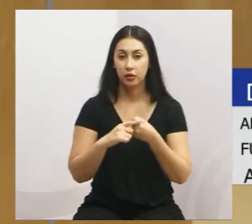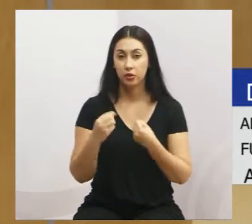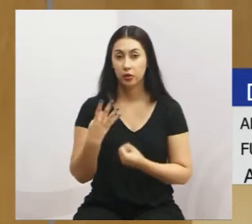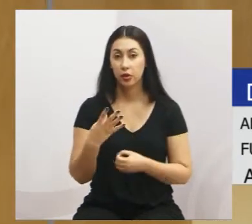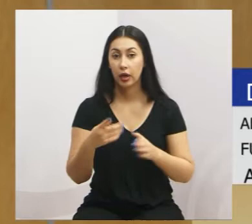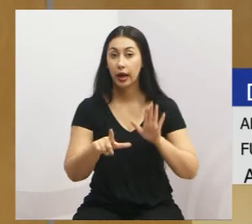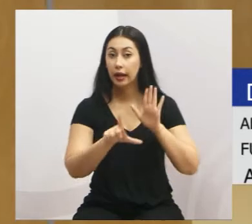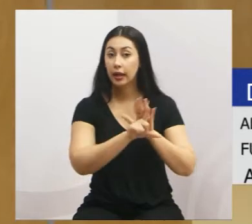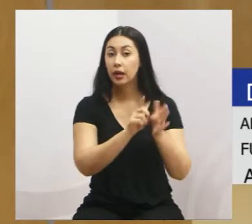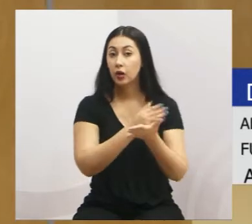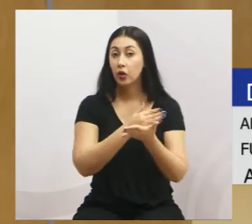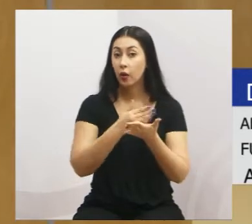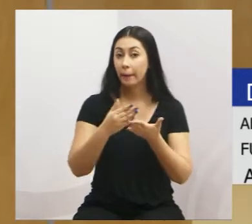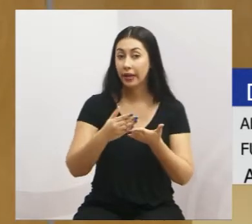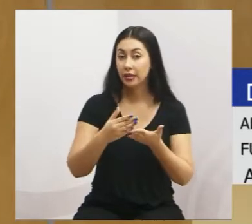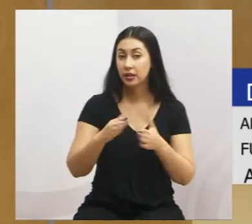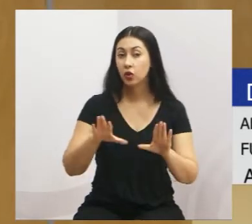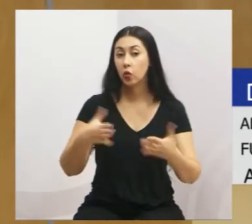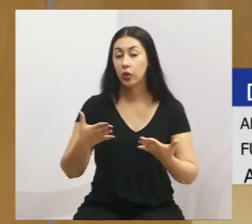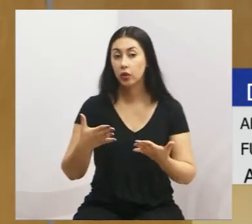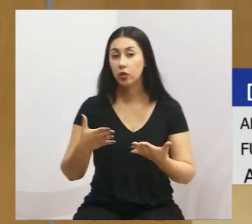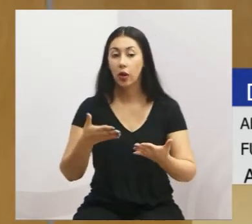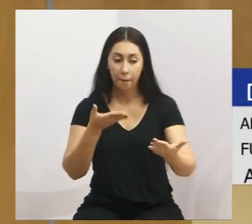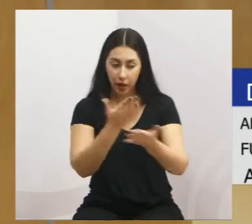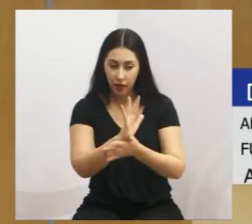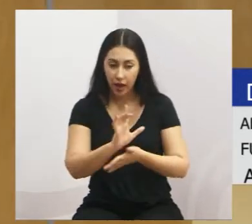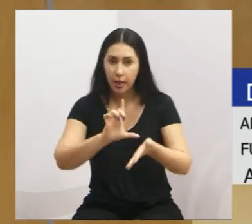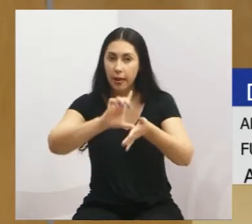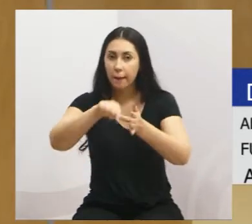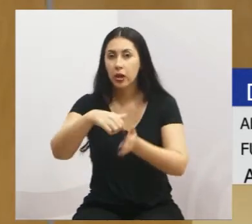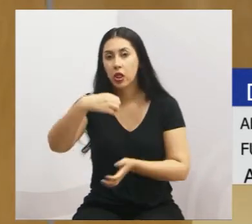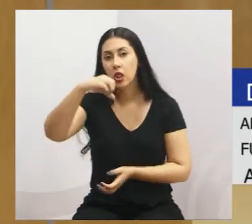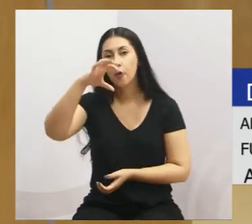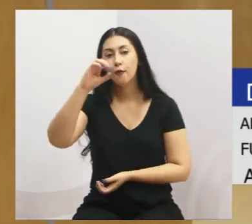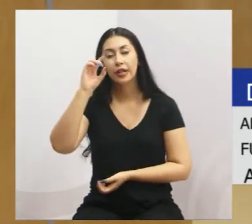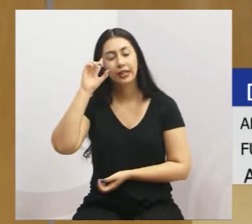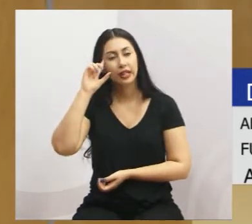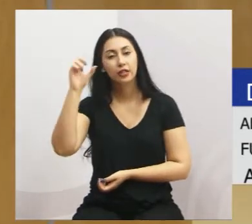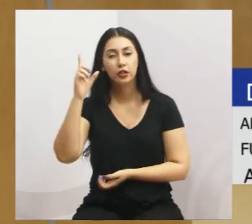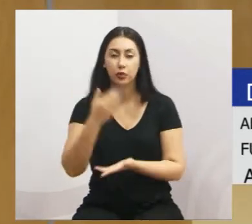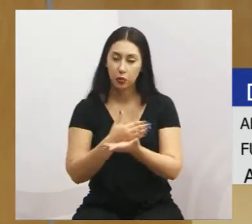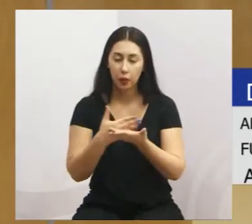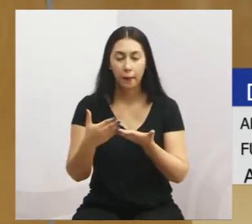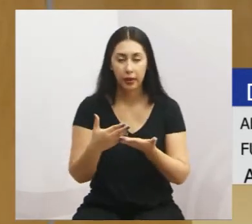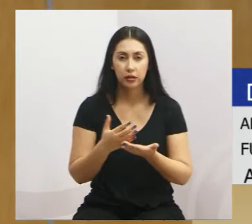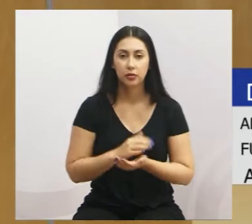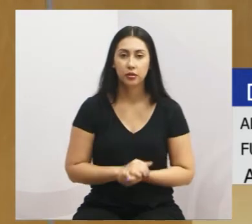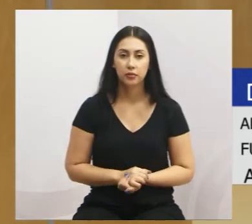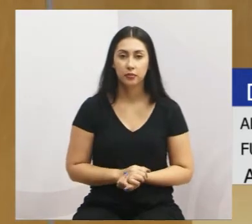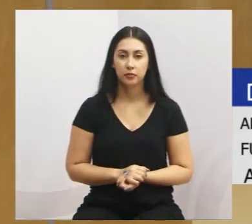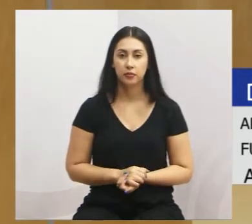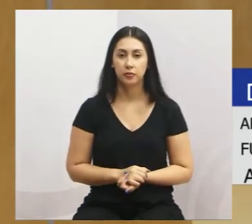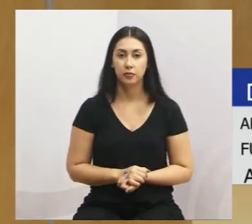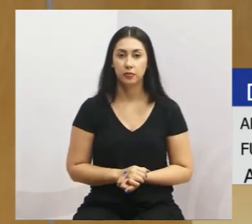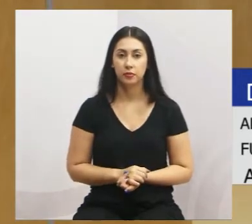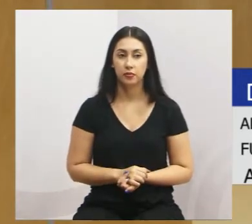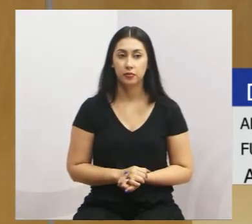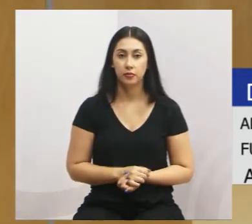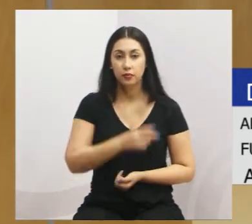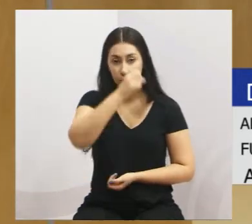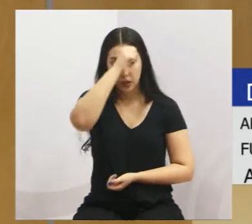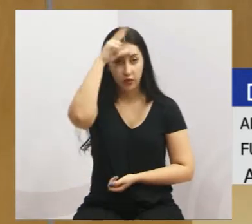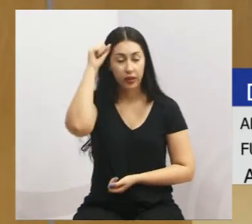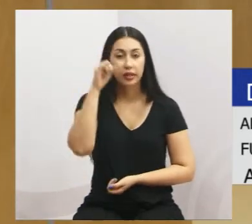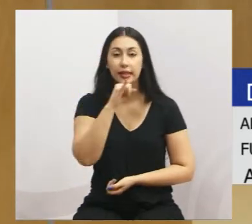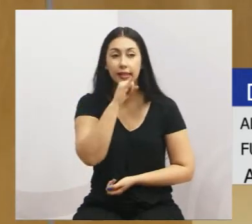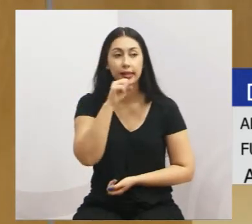em vigor 90 dias após a data de sua publicação, revogando-se a disposição em contrário. Prefeito